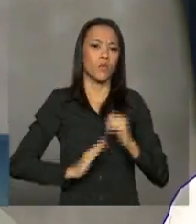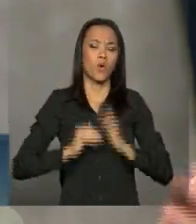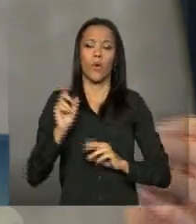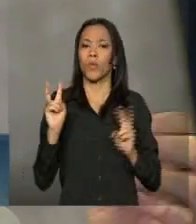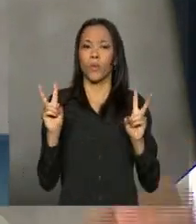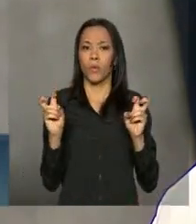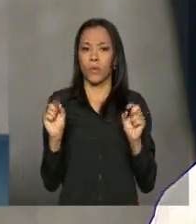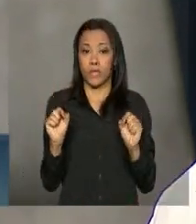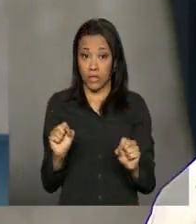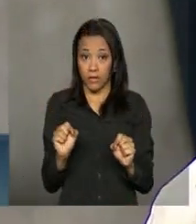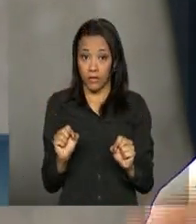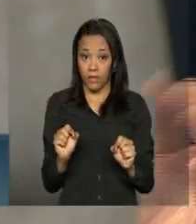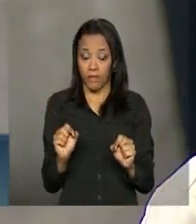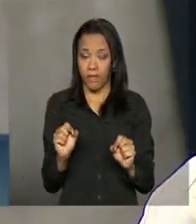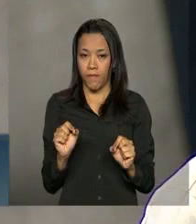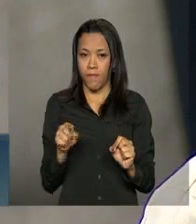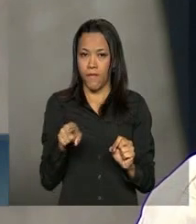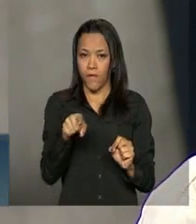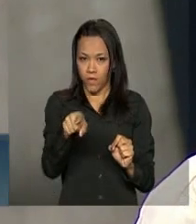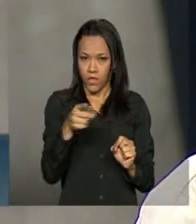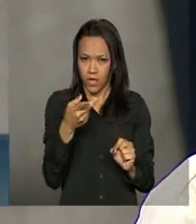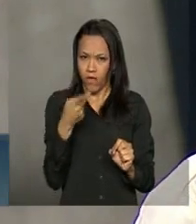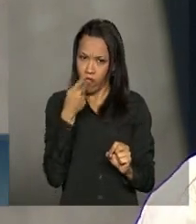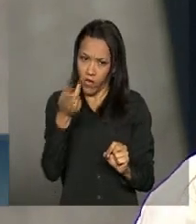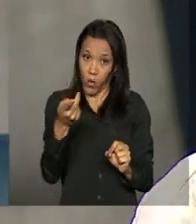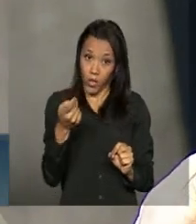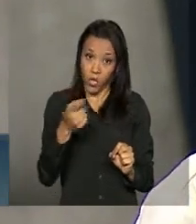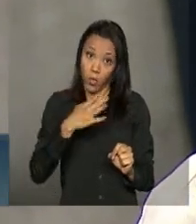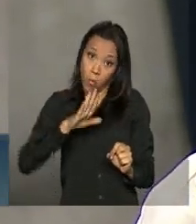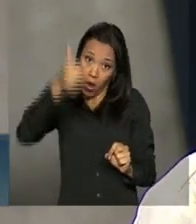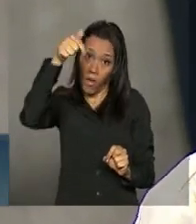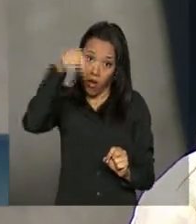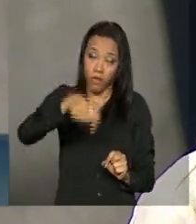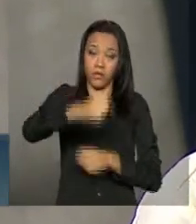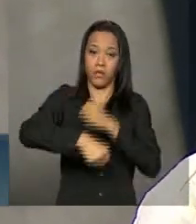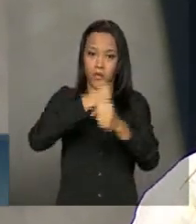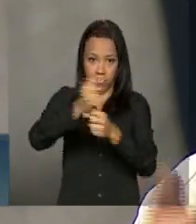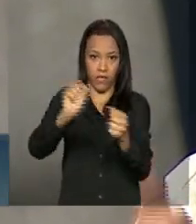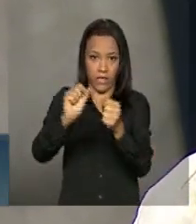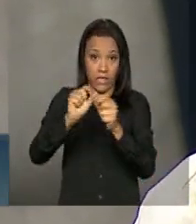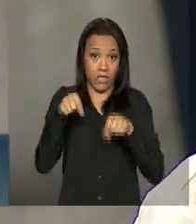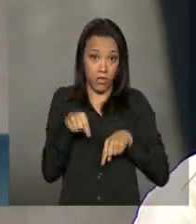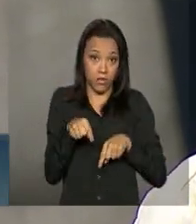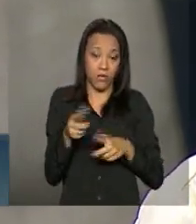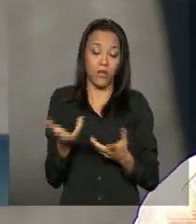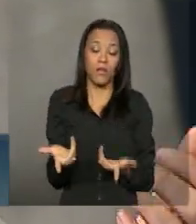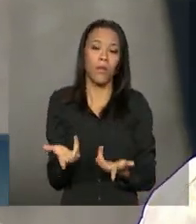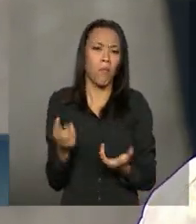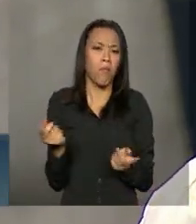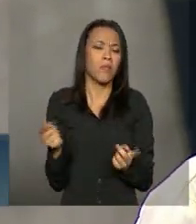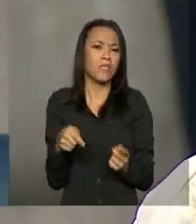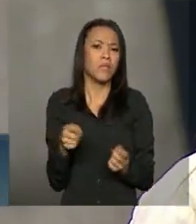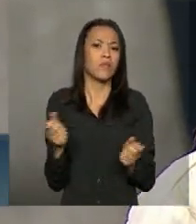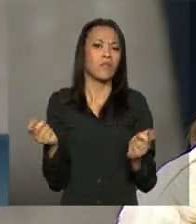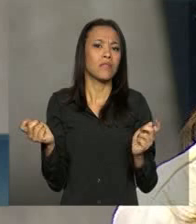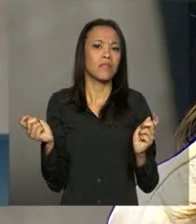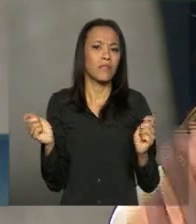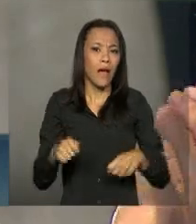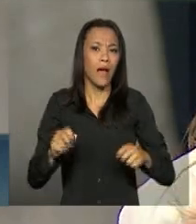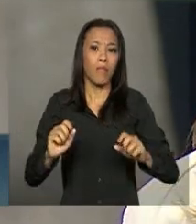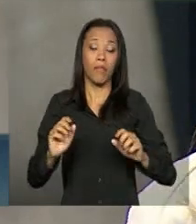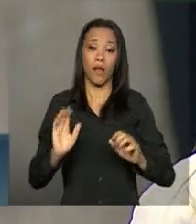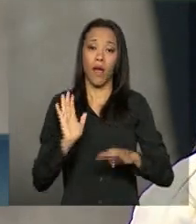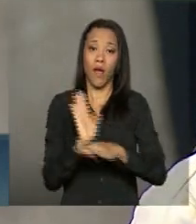decisão de fazer, e o senhor disse que é ideal esse ano, pode ajudar no reforço do